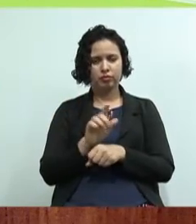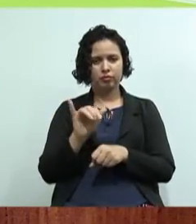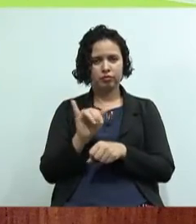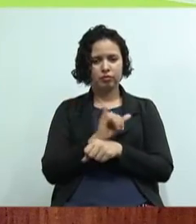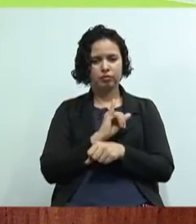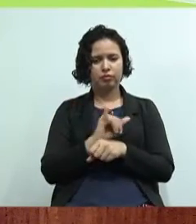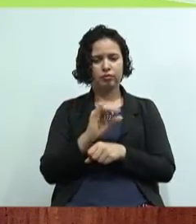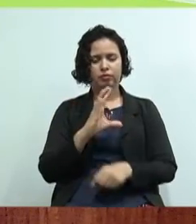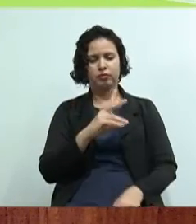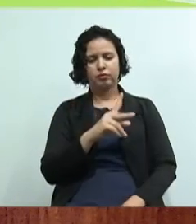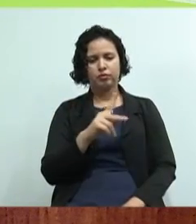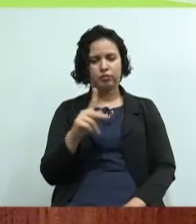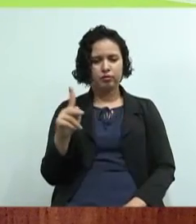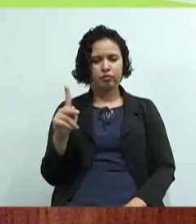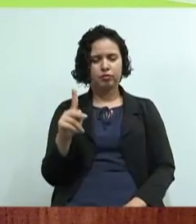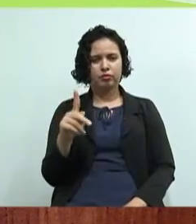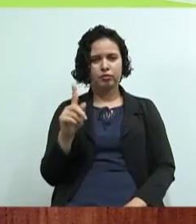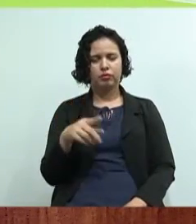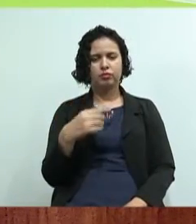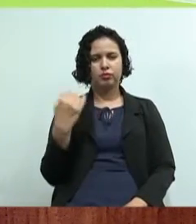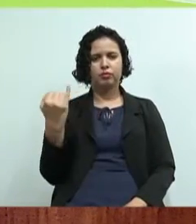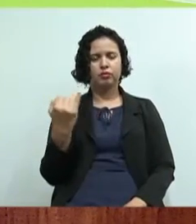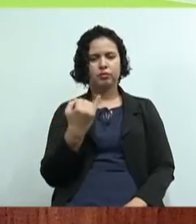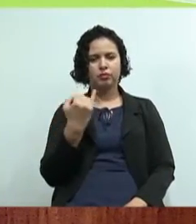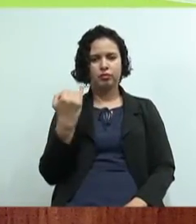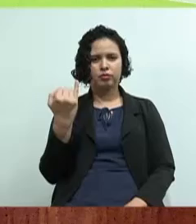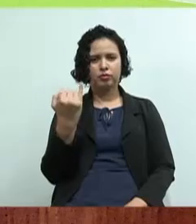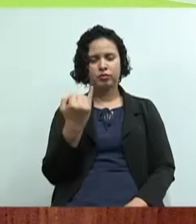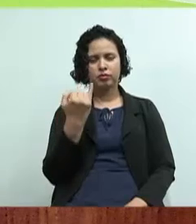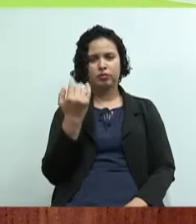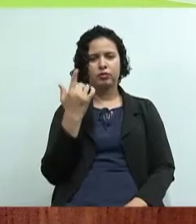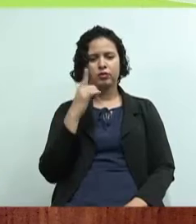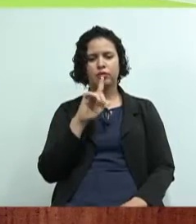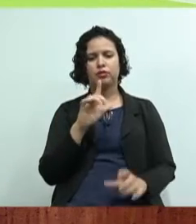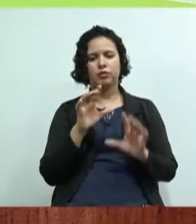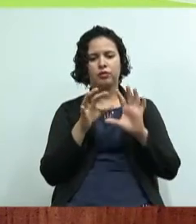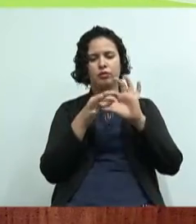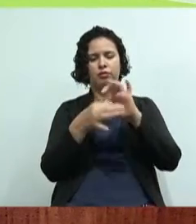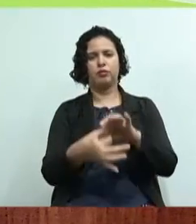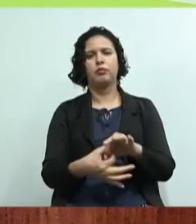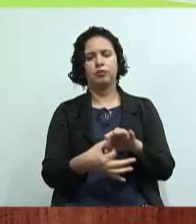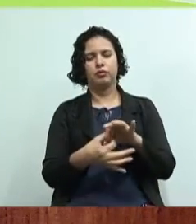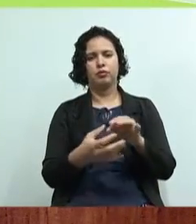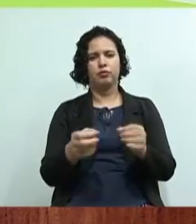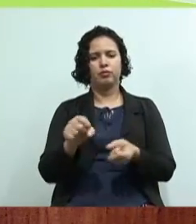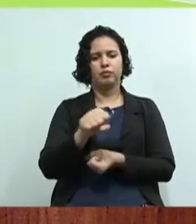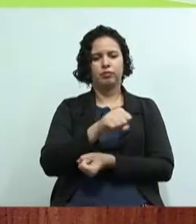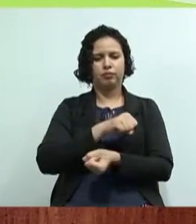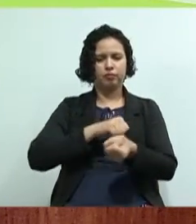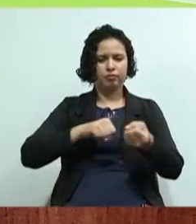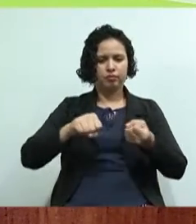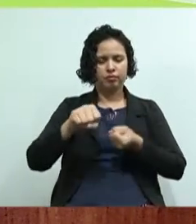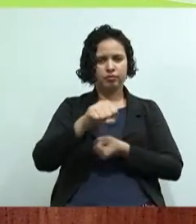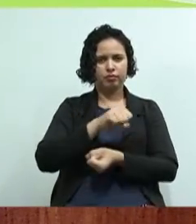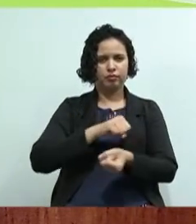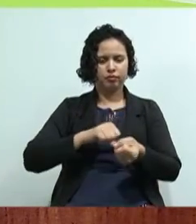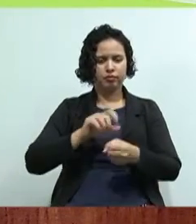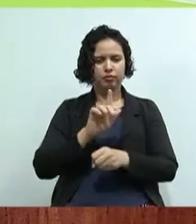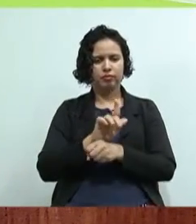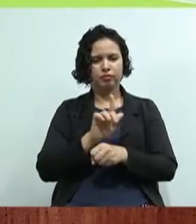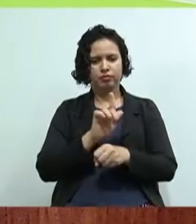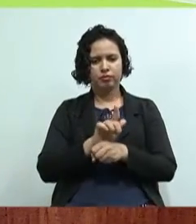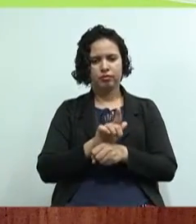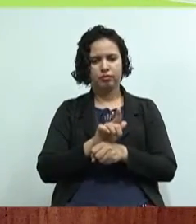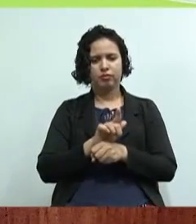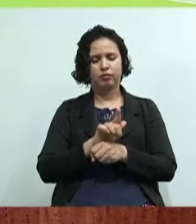em cooperativas, e é extremamente importante você conseguir associar que a sustentabilidade dentro da gestão de uma cooperativa,